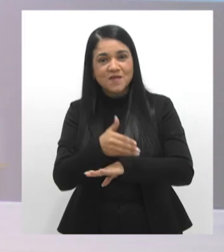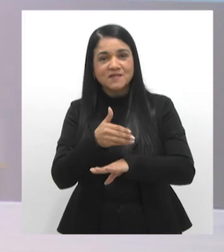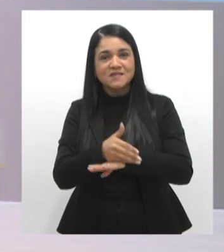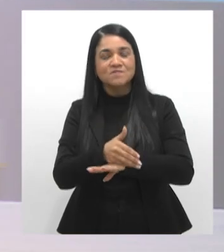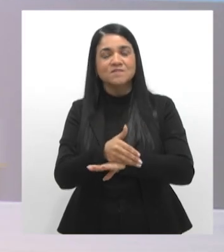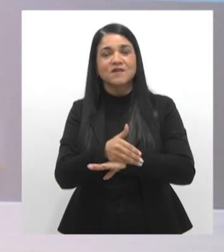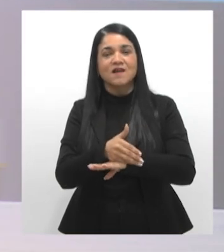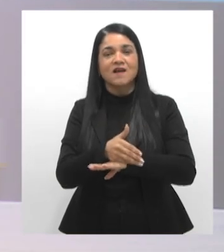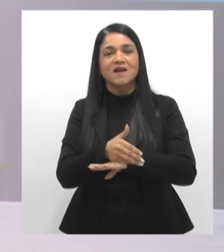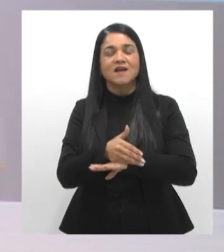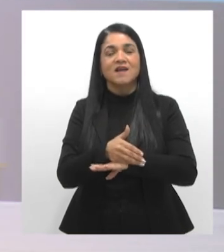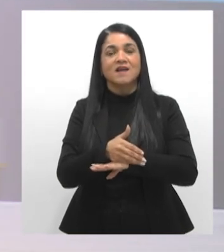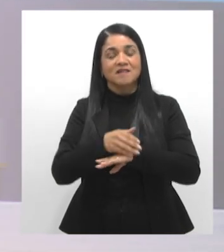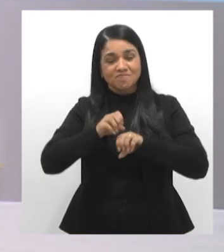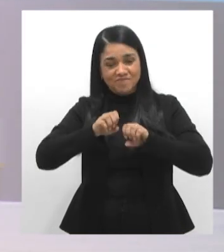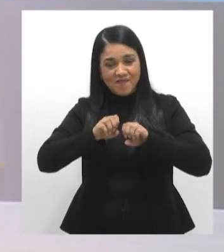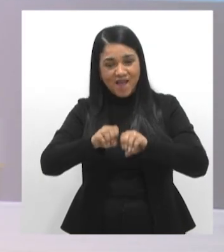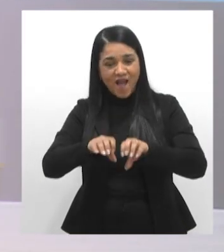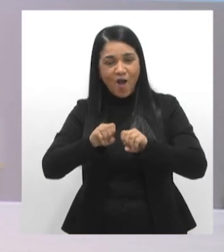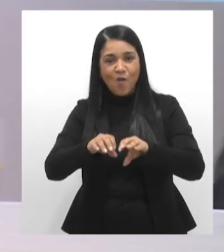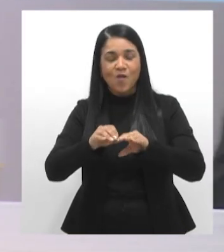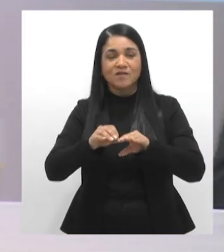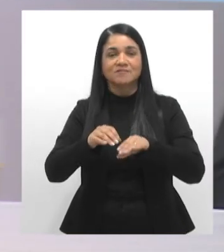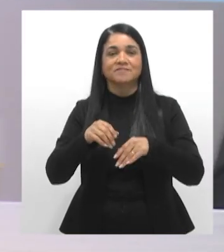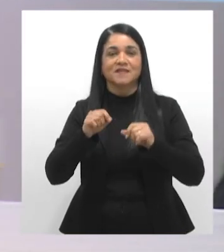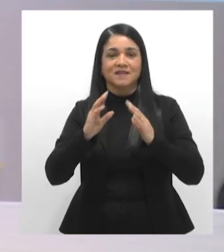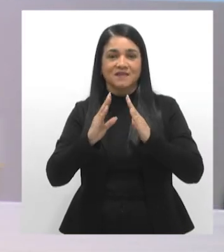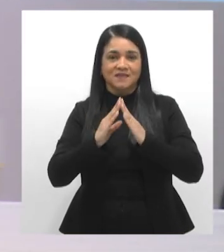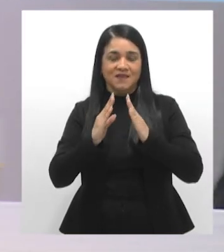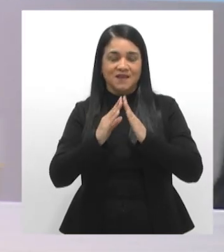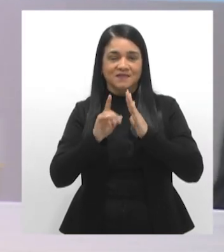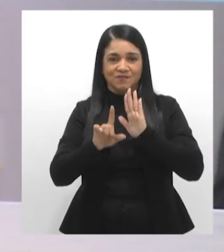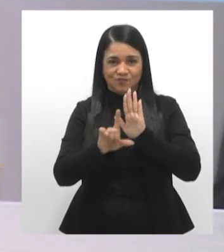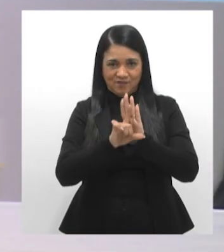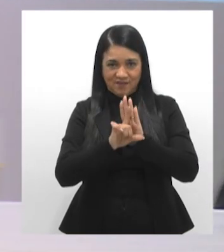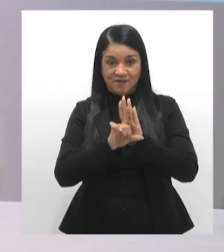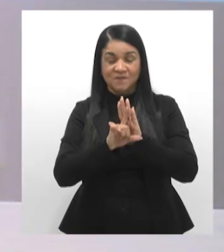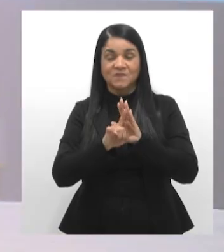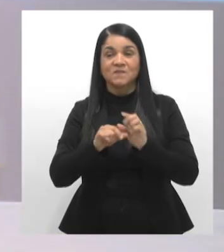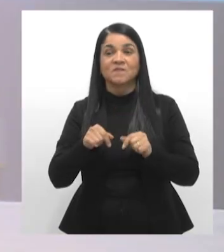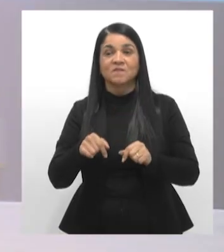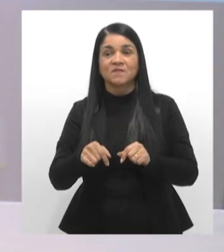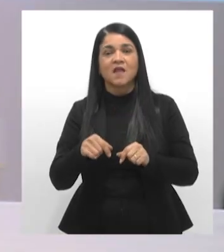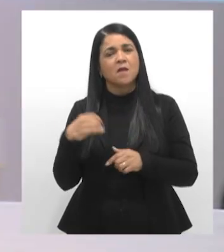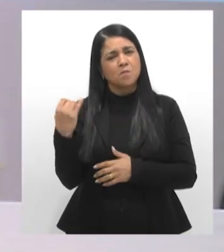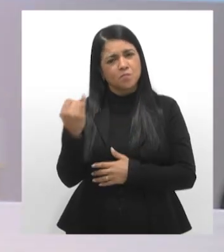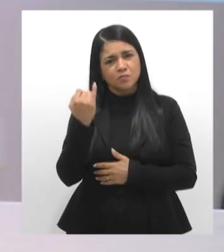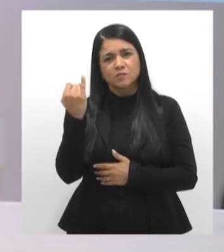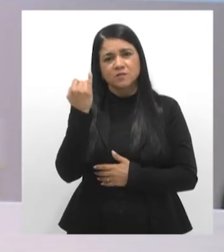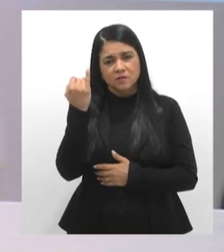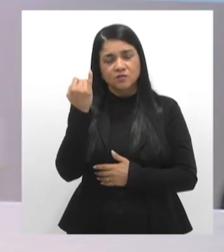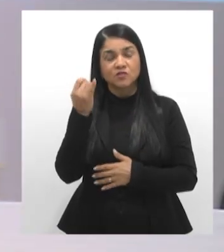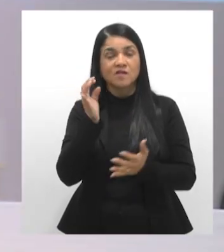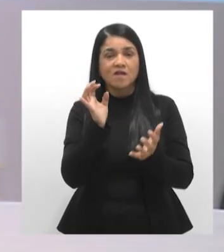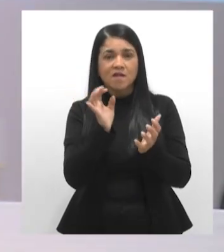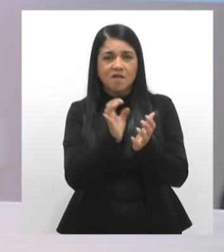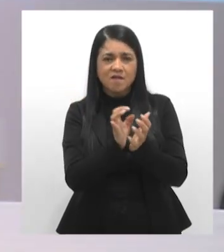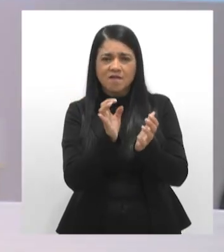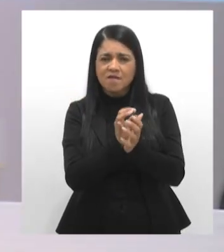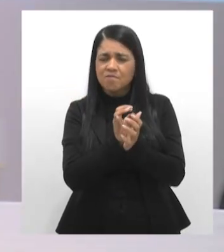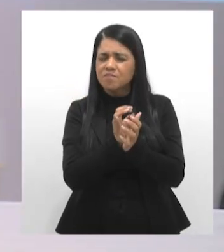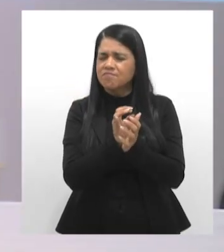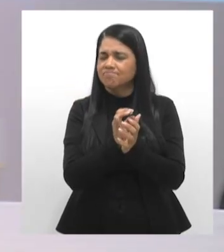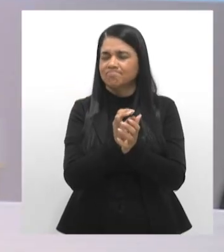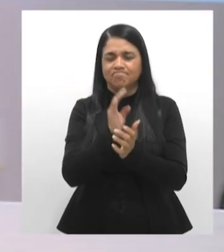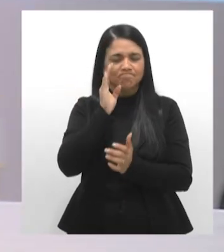poder ministrar, né, aulas aqui, né, nessa casa. Isso é muito importante e a equipe é